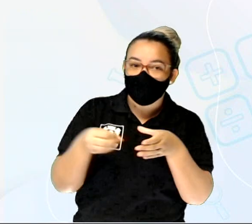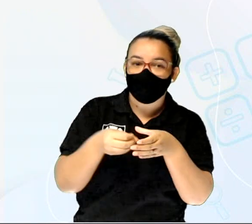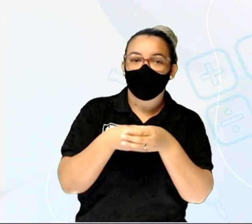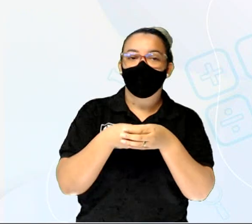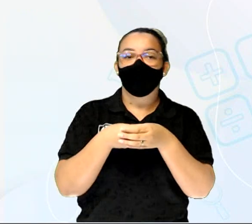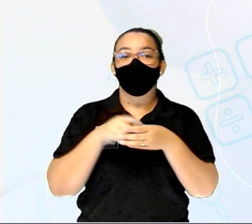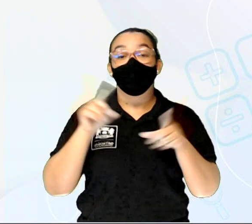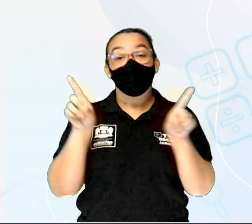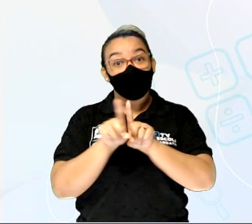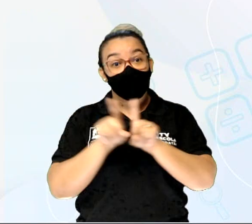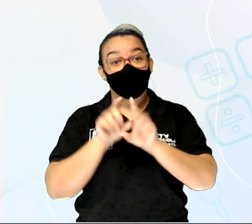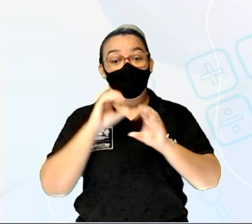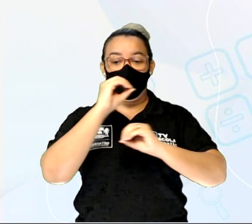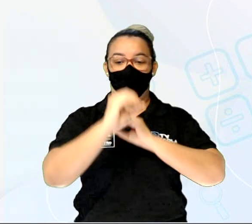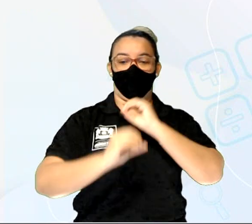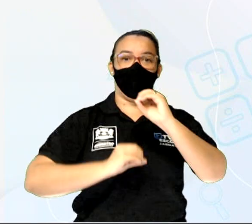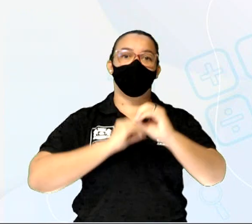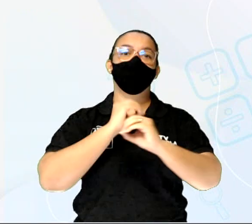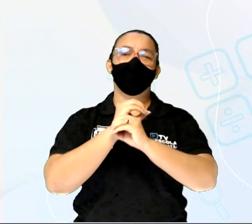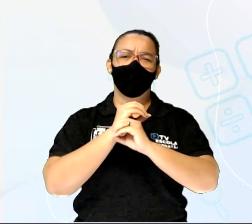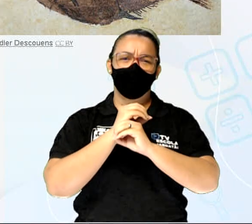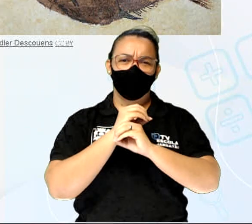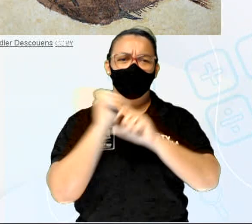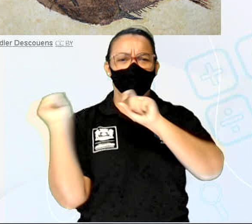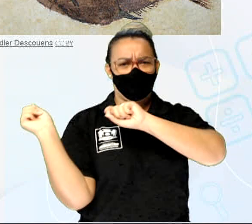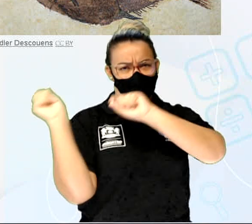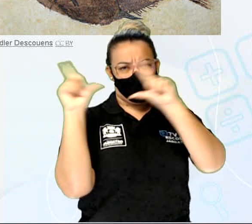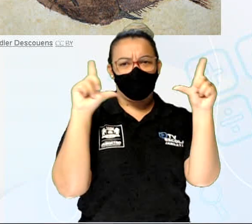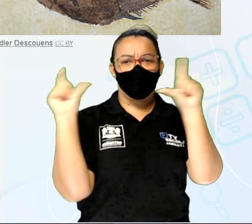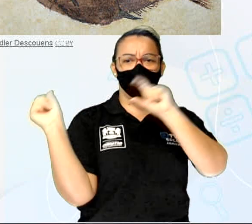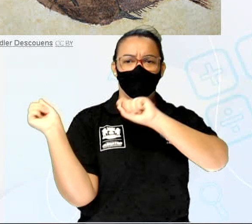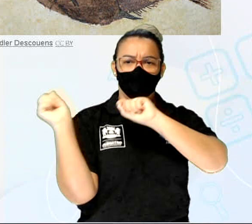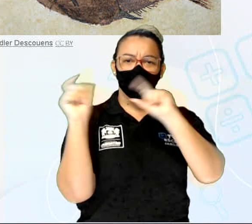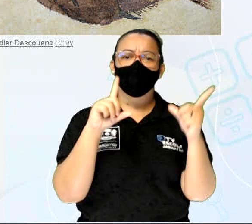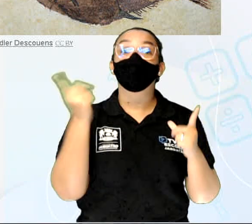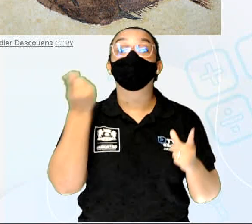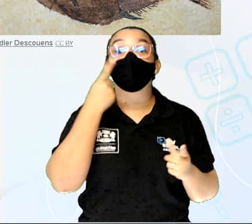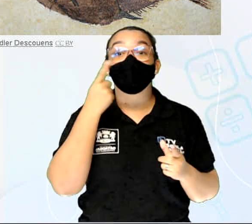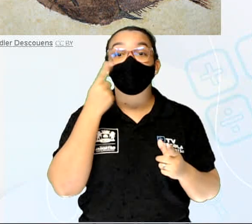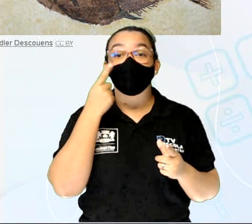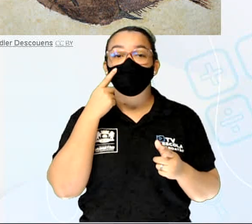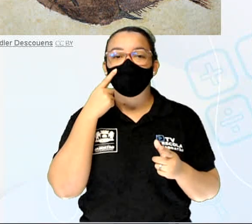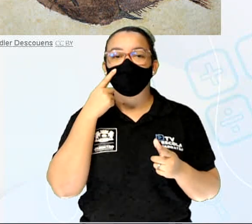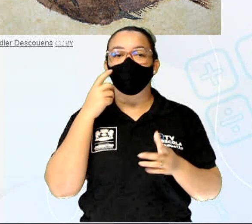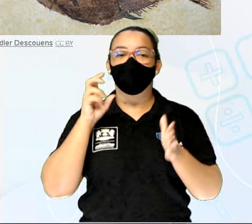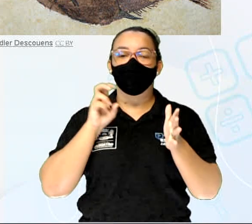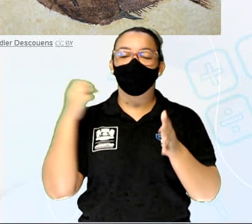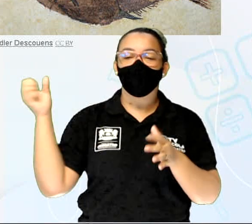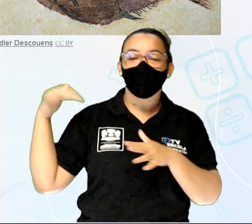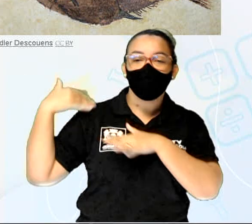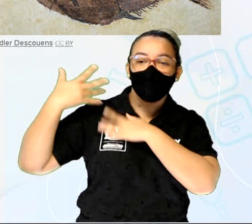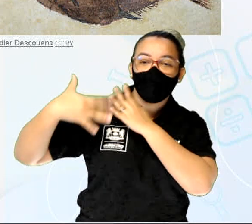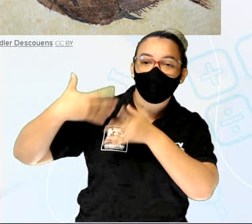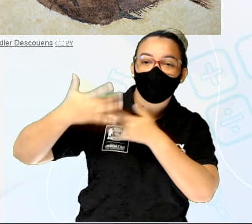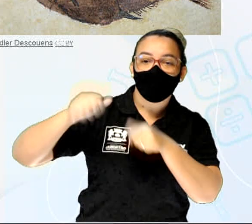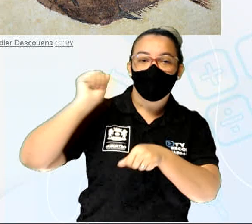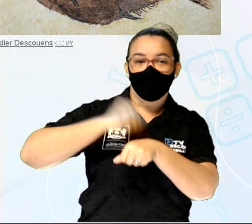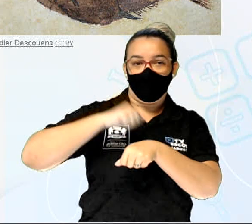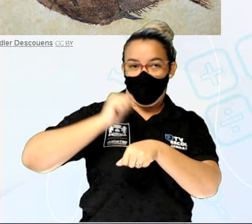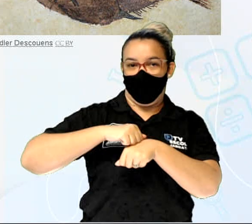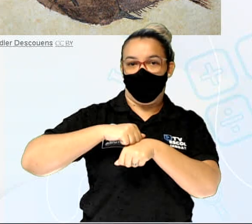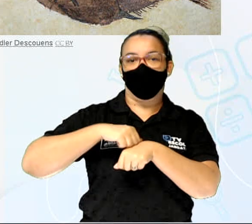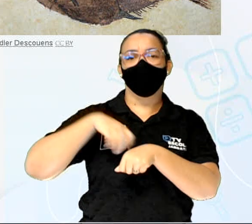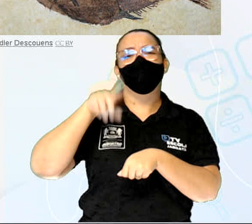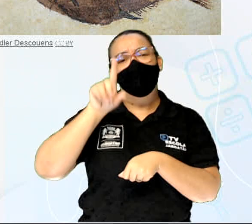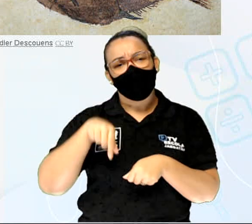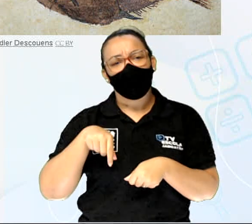evidências moleculares. A gente vai dar uma passada em cada um desses itens, começando pelo registro fóssil. Então, o fóssil é